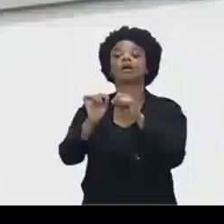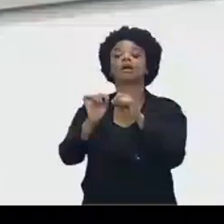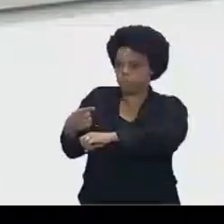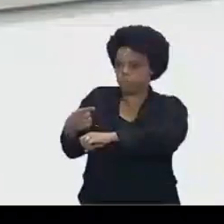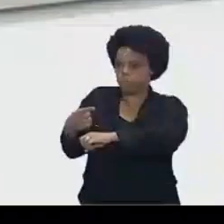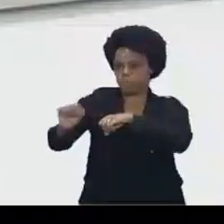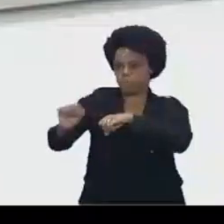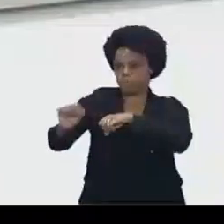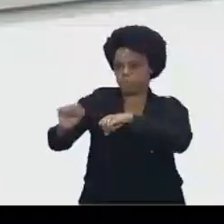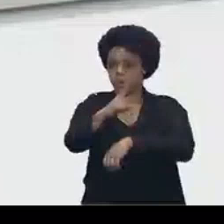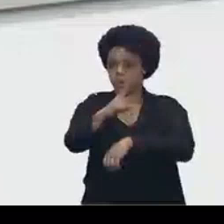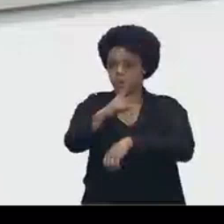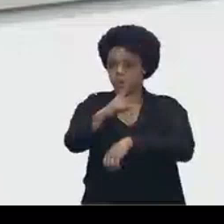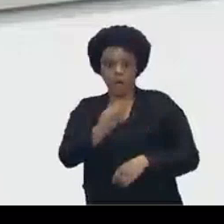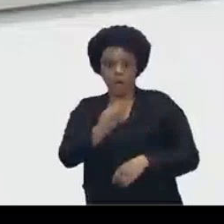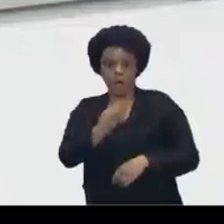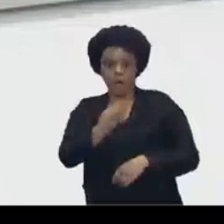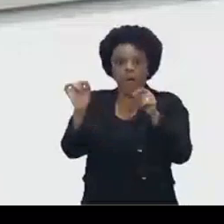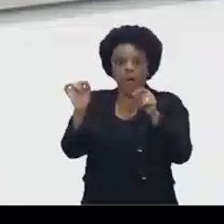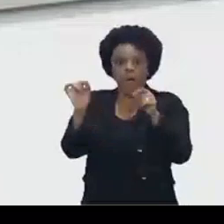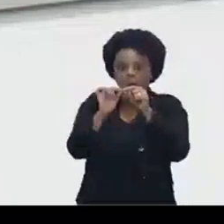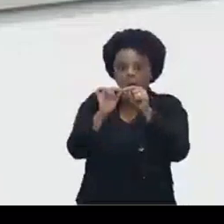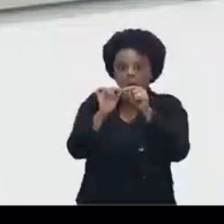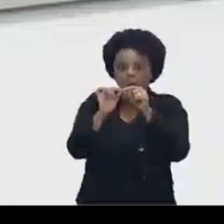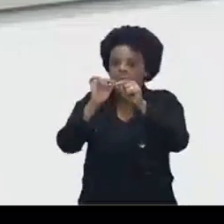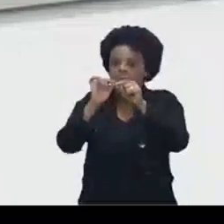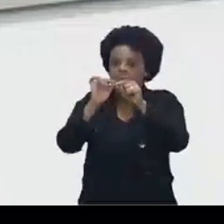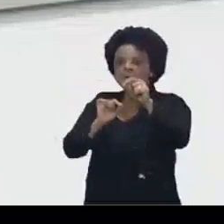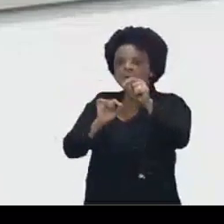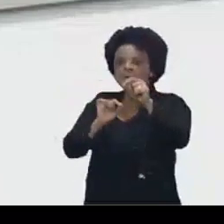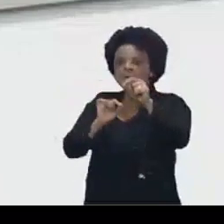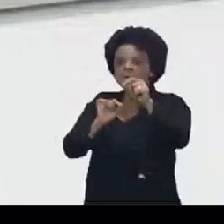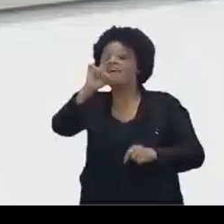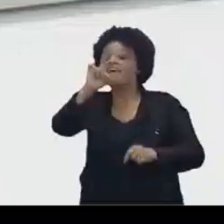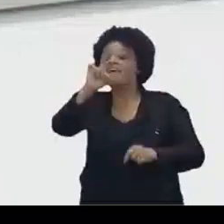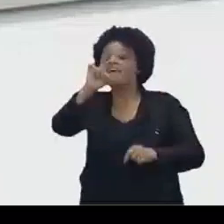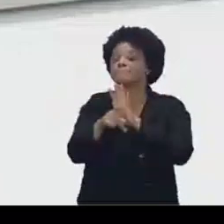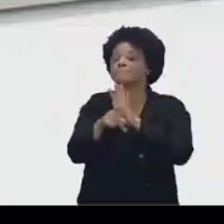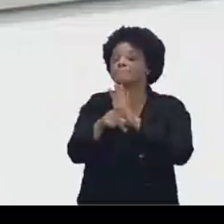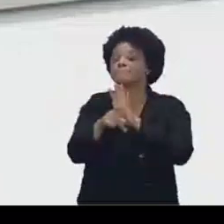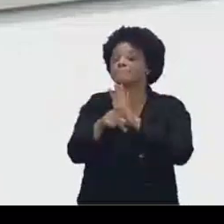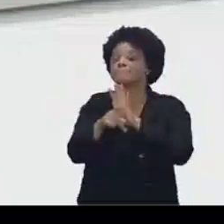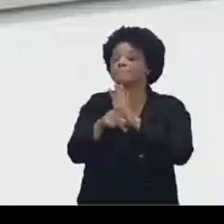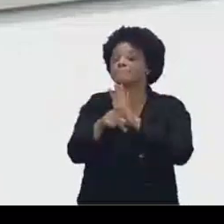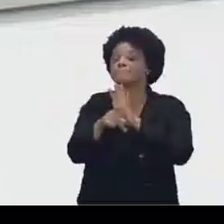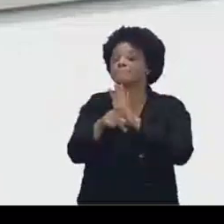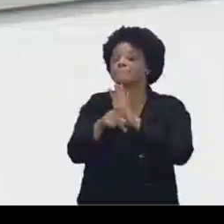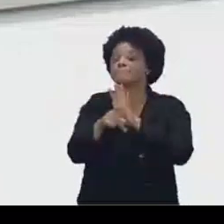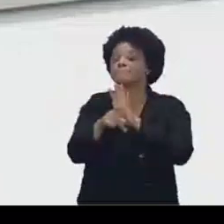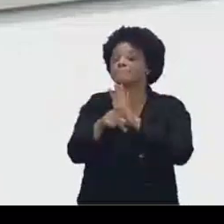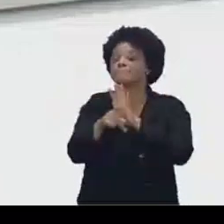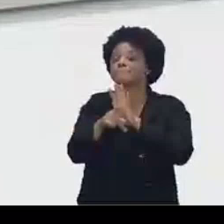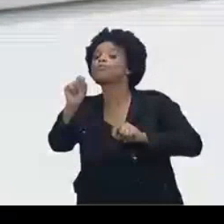gente está medindo é uma relação de quem? Uma relação de espaço,